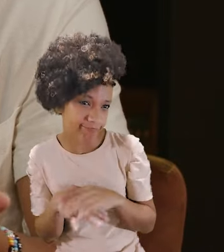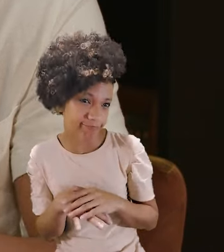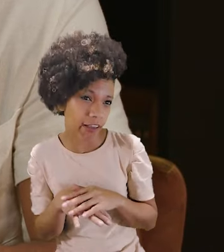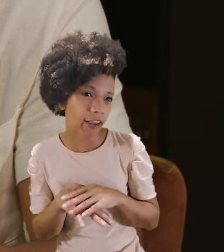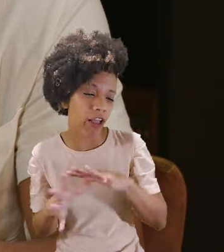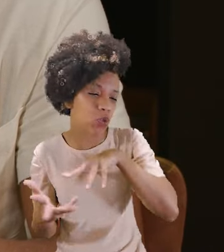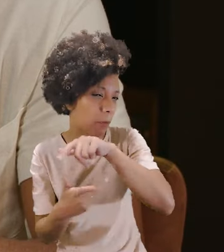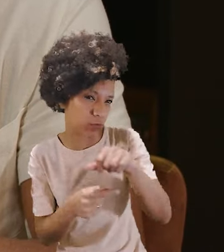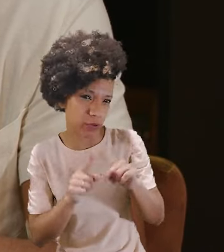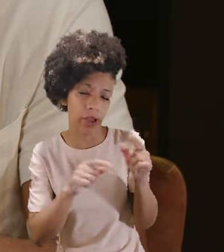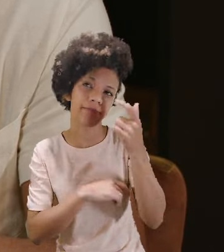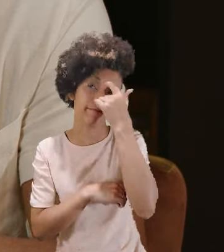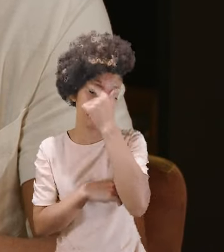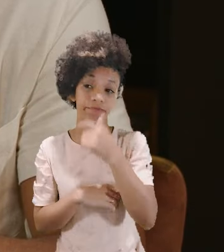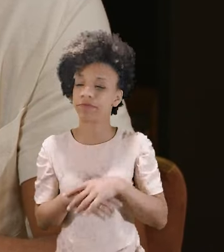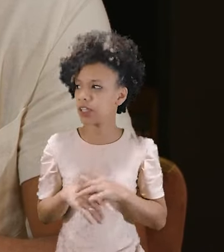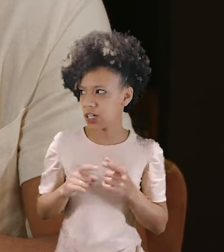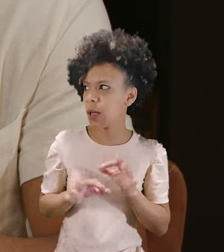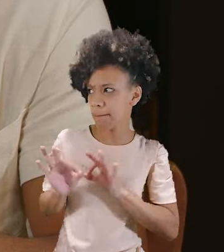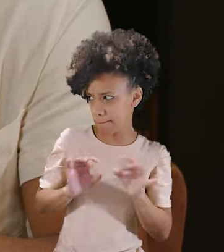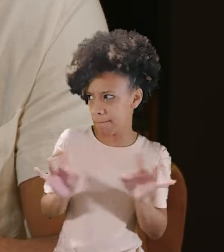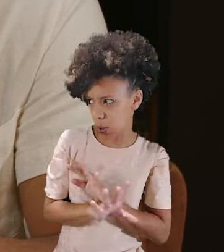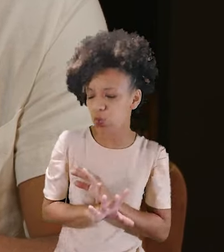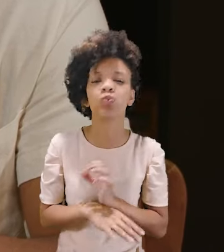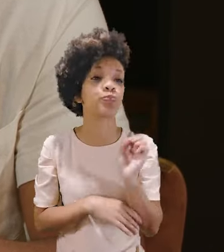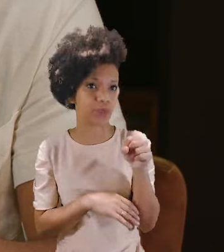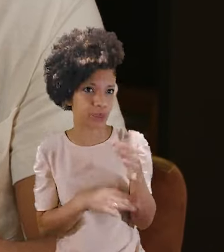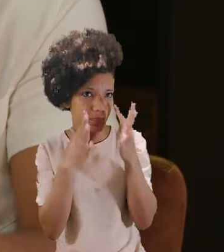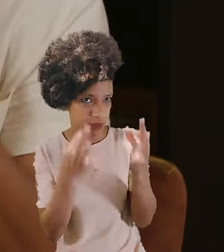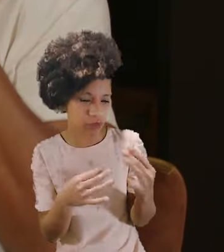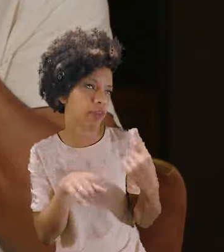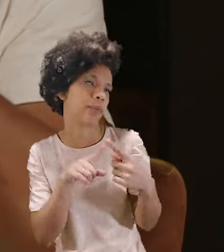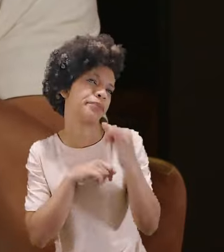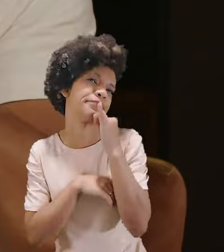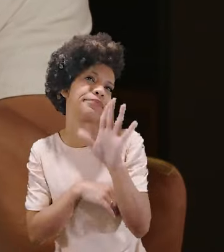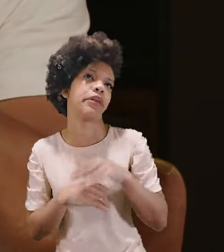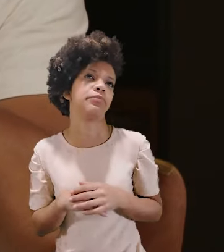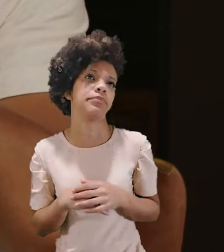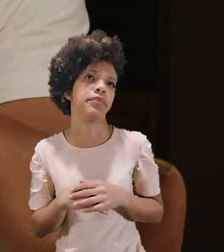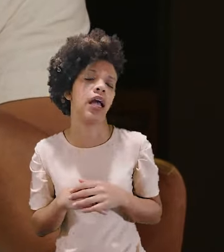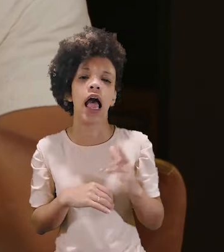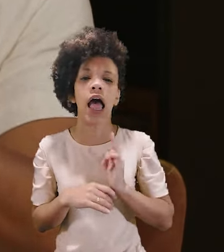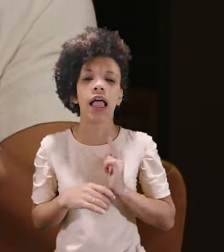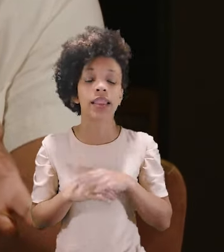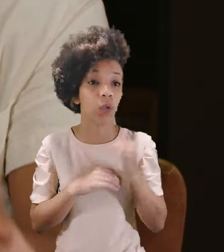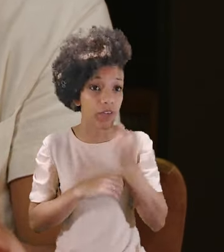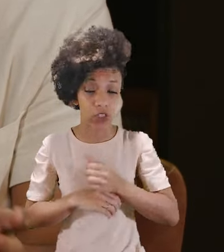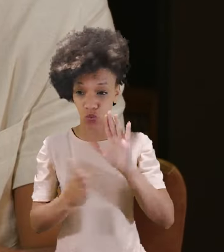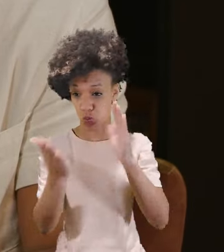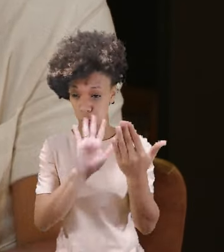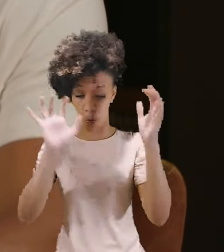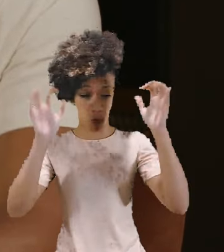entendeu do mundo assim mas aí o cara já vai mais preparado exatamente já fica ligado às vezes por exemplo Às vezes o cara tem um